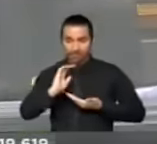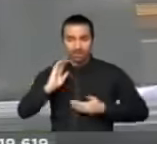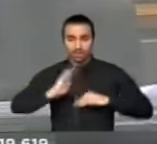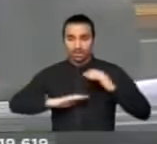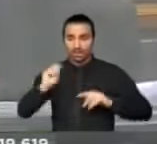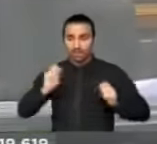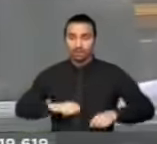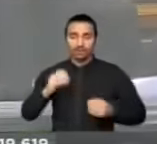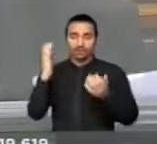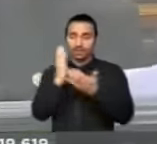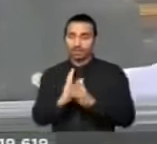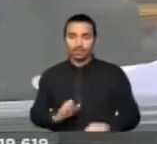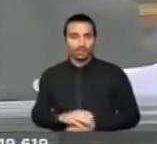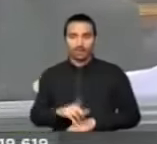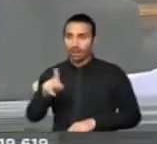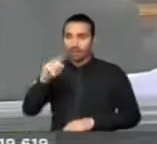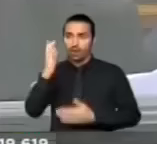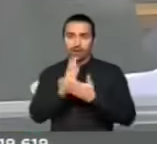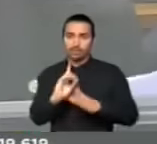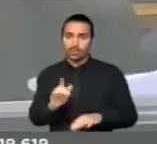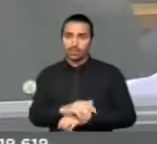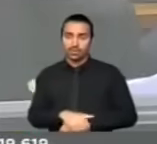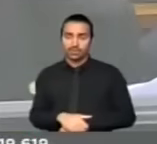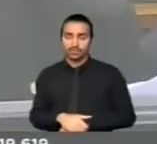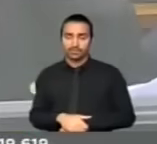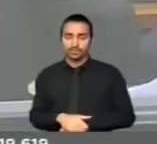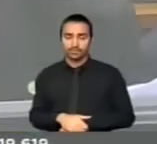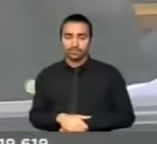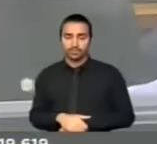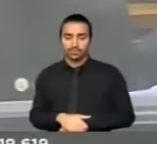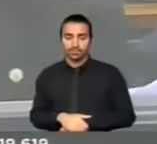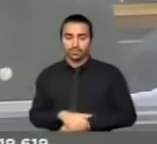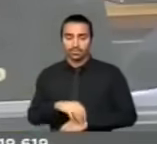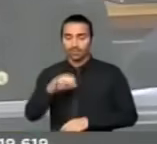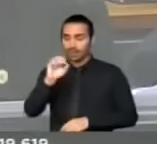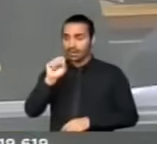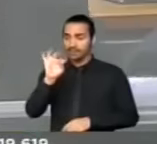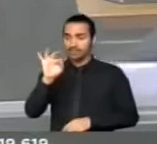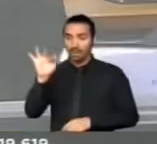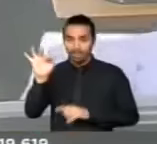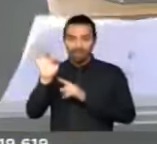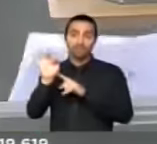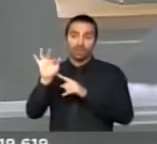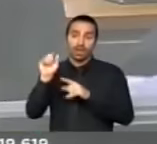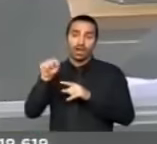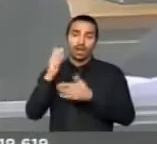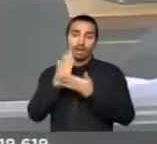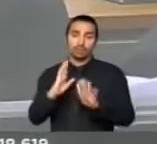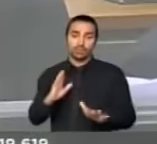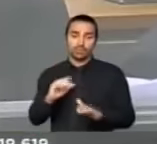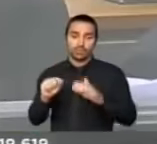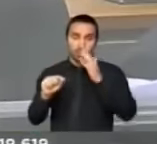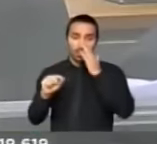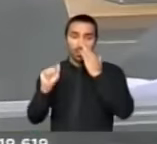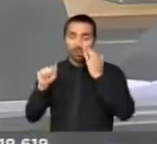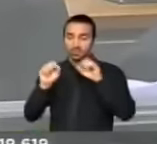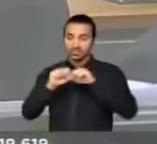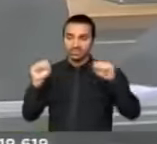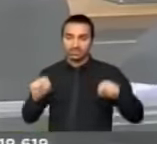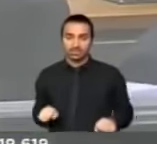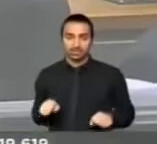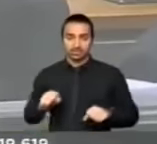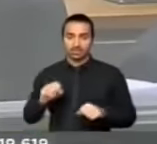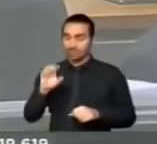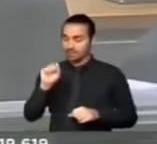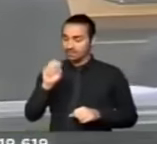O Congresso não acabou com o financiamento empresarial. Foi o STF que acabou com o sistema. Foi